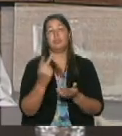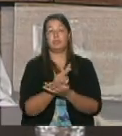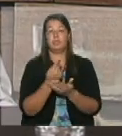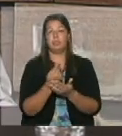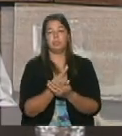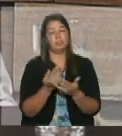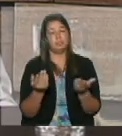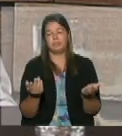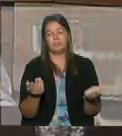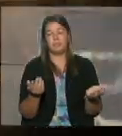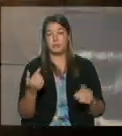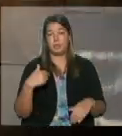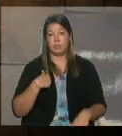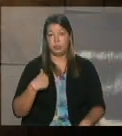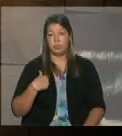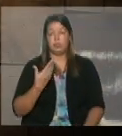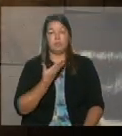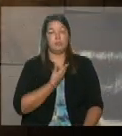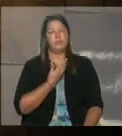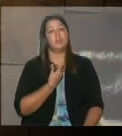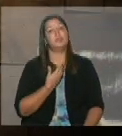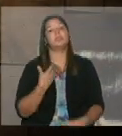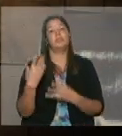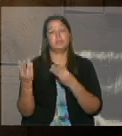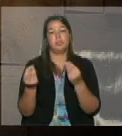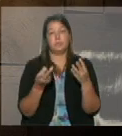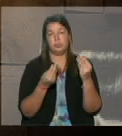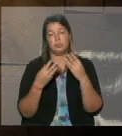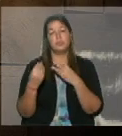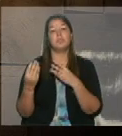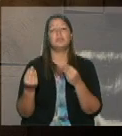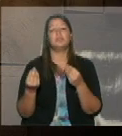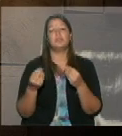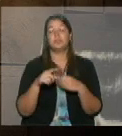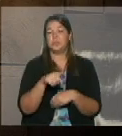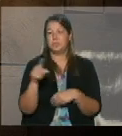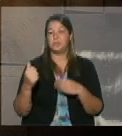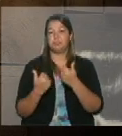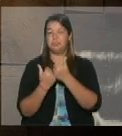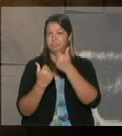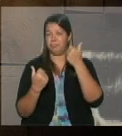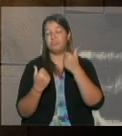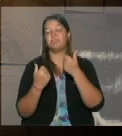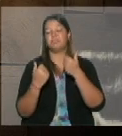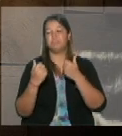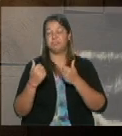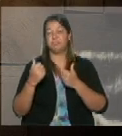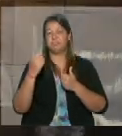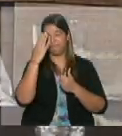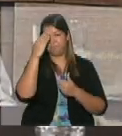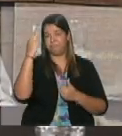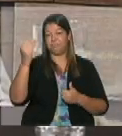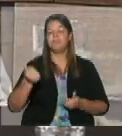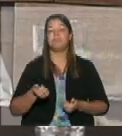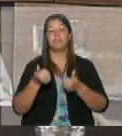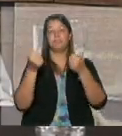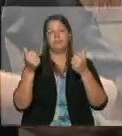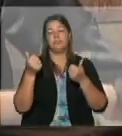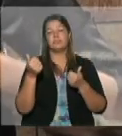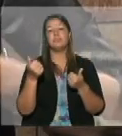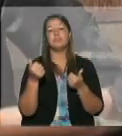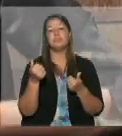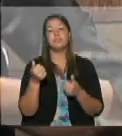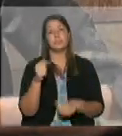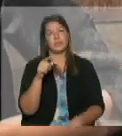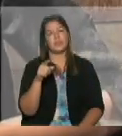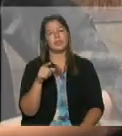na carreira, todos estão aí, embaixadores, bem-sucedidos. Então, você